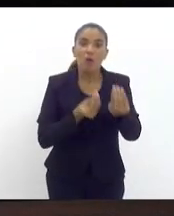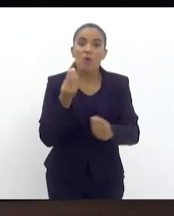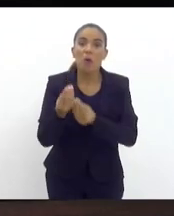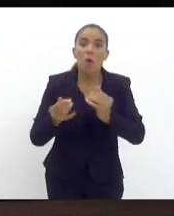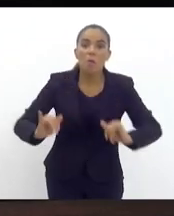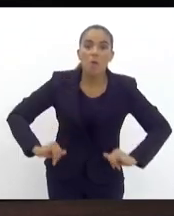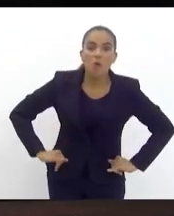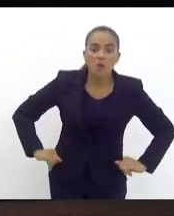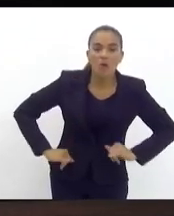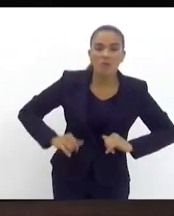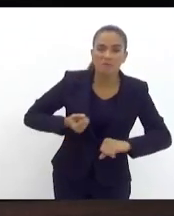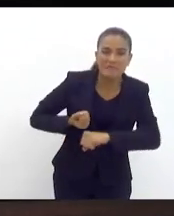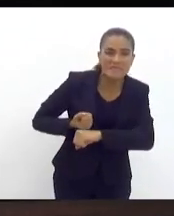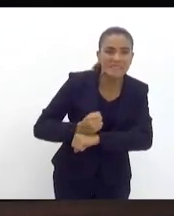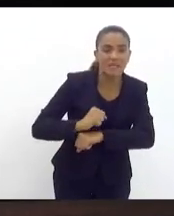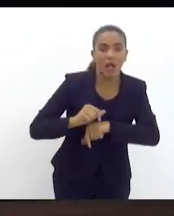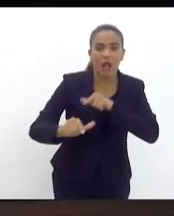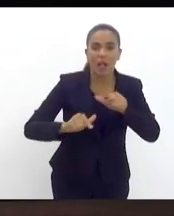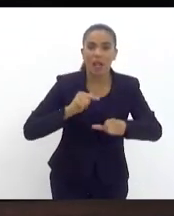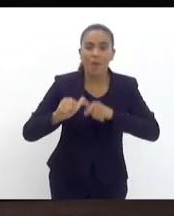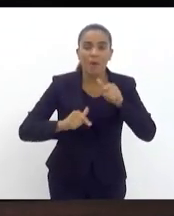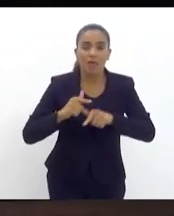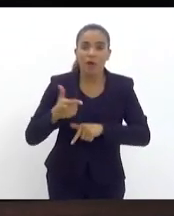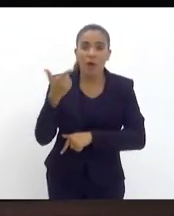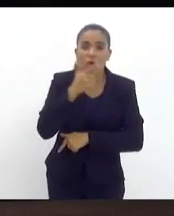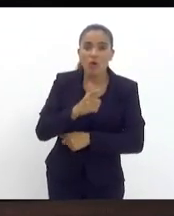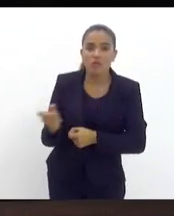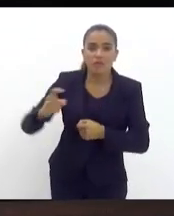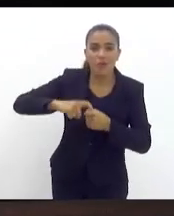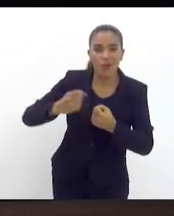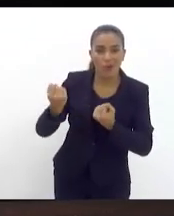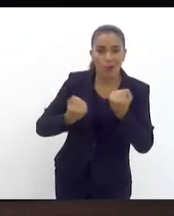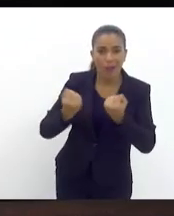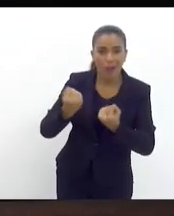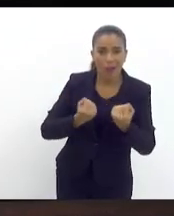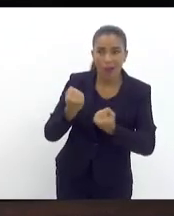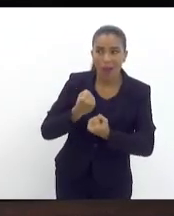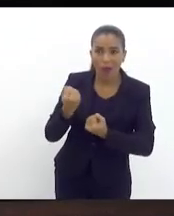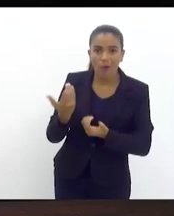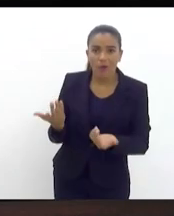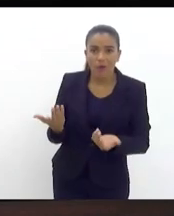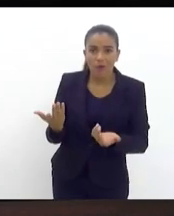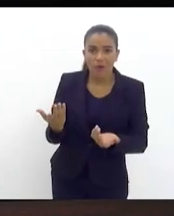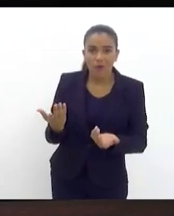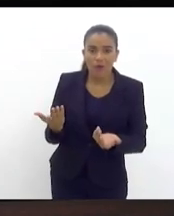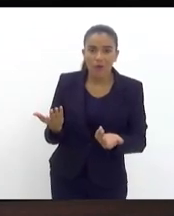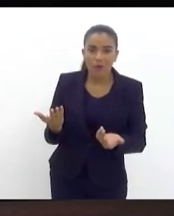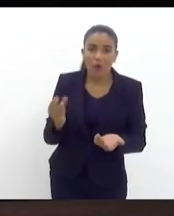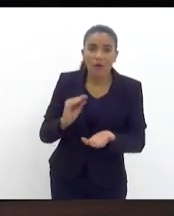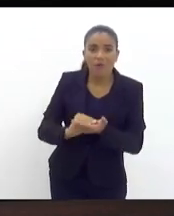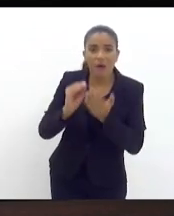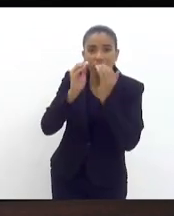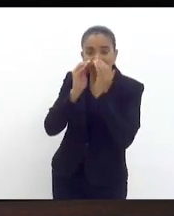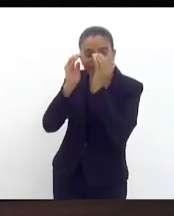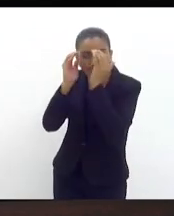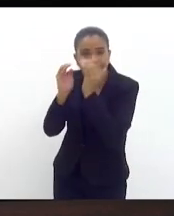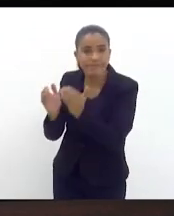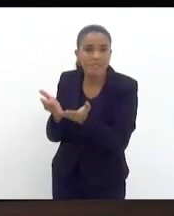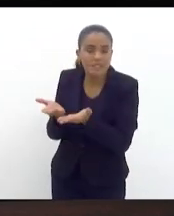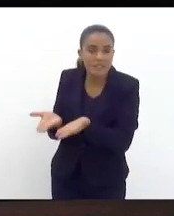sofredor trabalhador vai ter a chance de retirar o seu veículo para trabalhar de novo com arbitrariedade dela